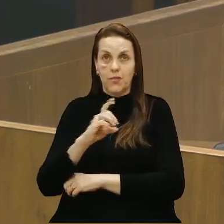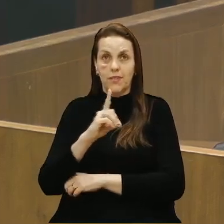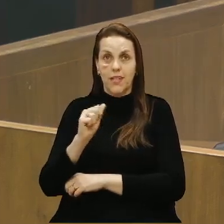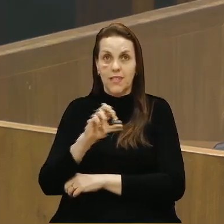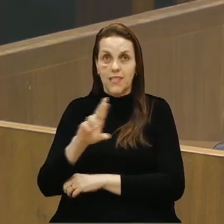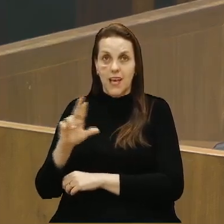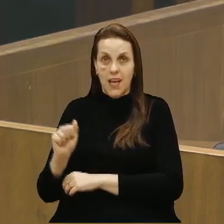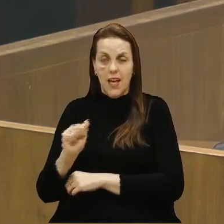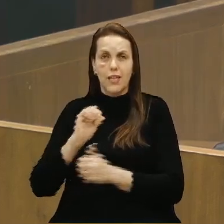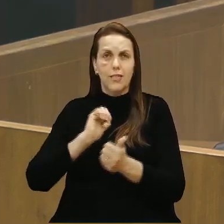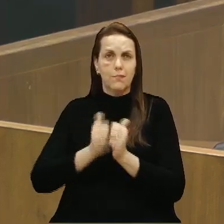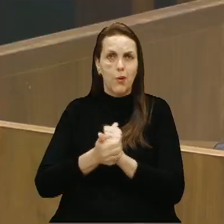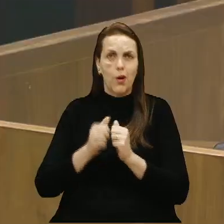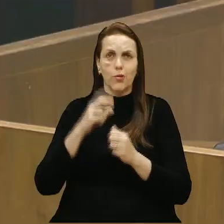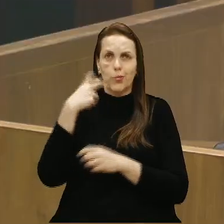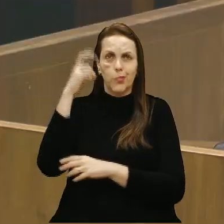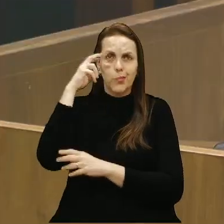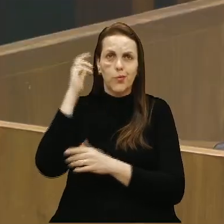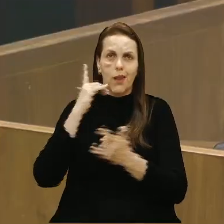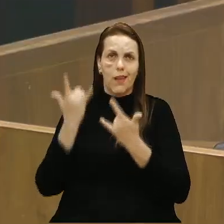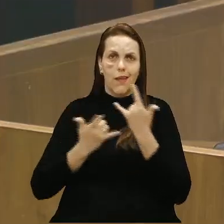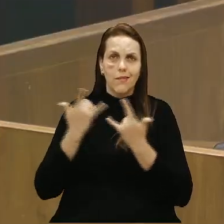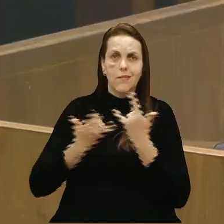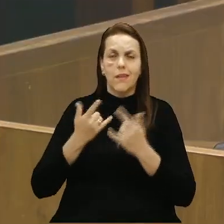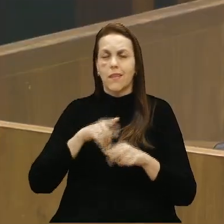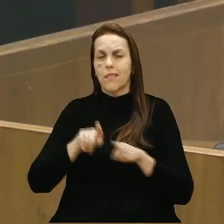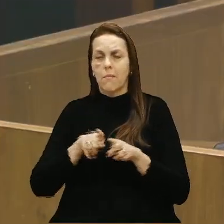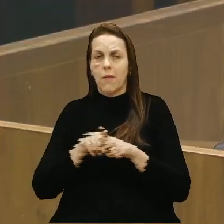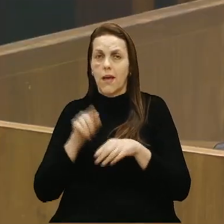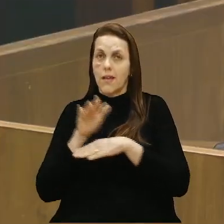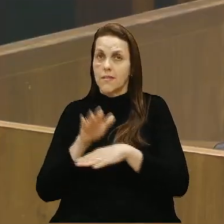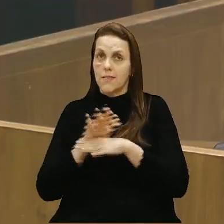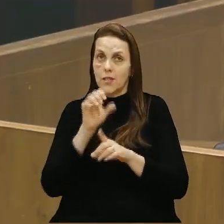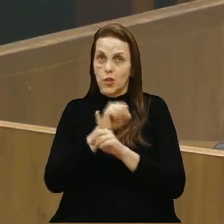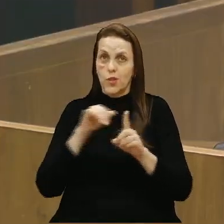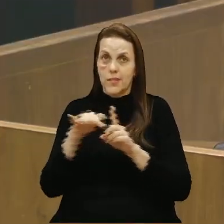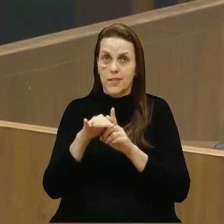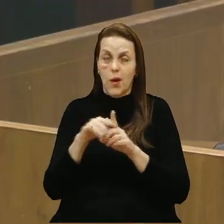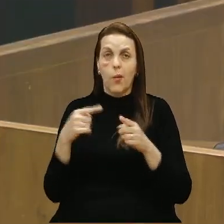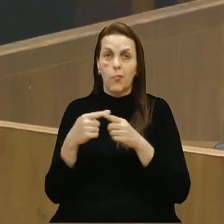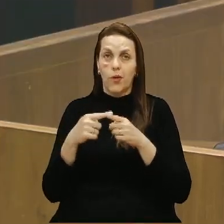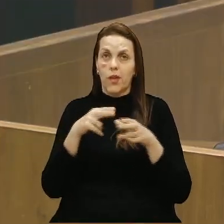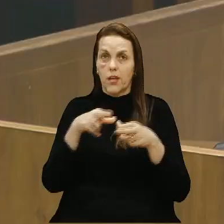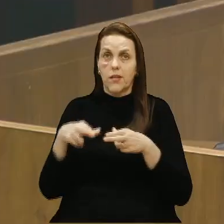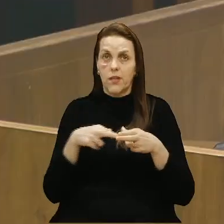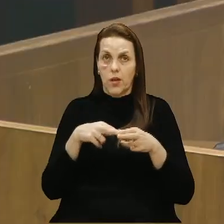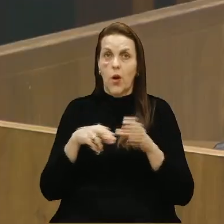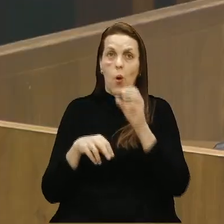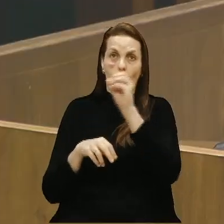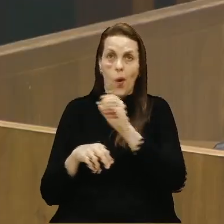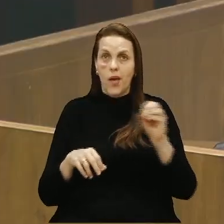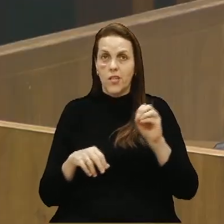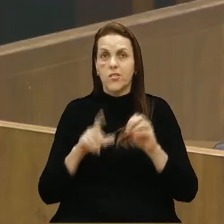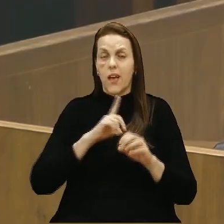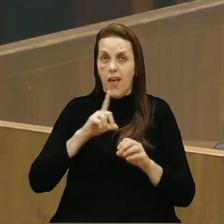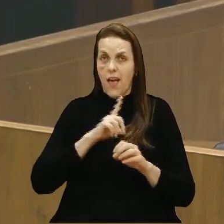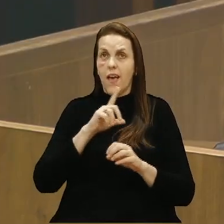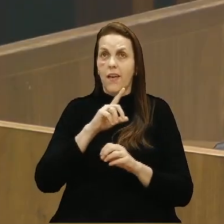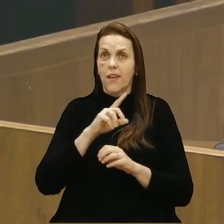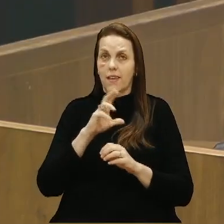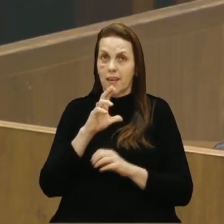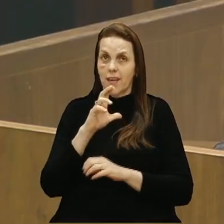esporte, cultura, lazer, assistência social também, porque ali na Zona Oeste o CRAS fica no céu, é